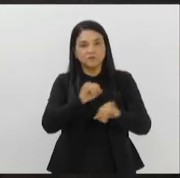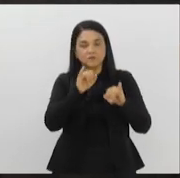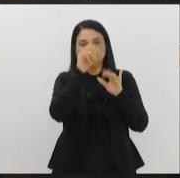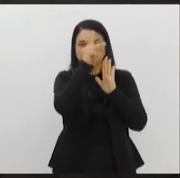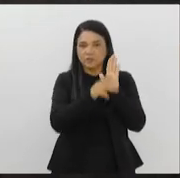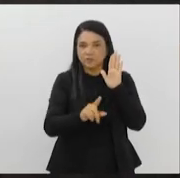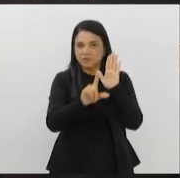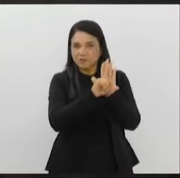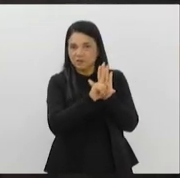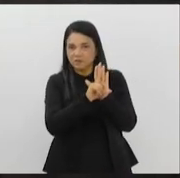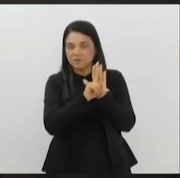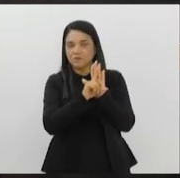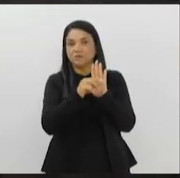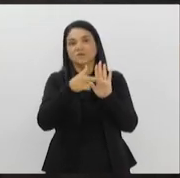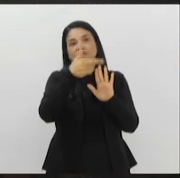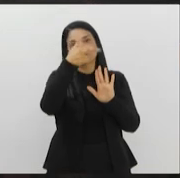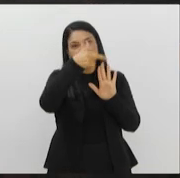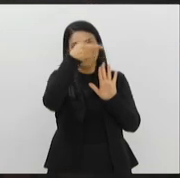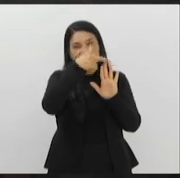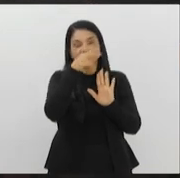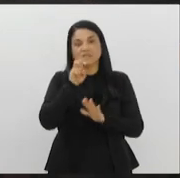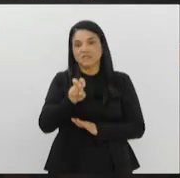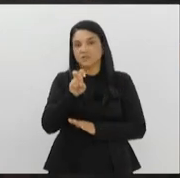Anuncio projeto de resolução número